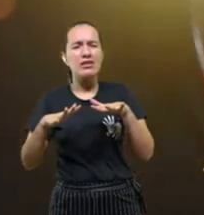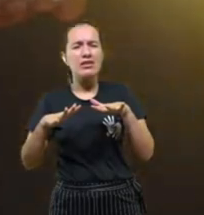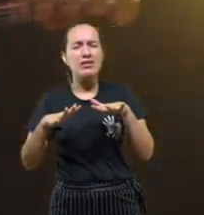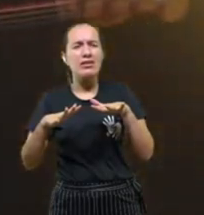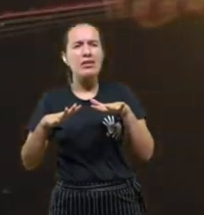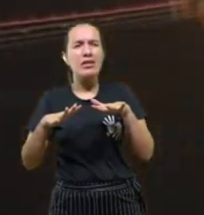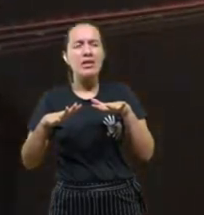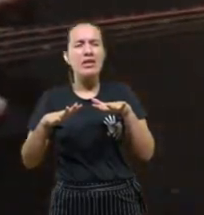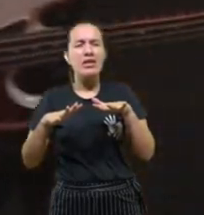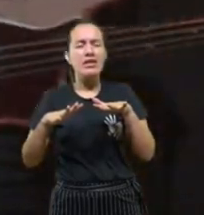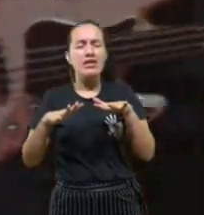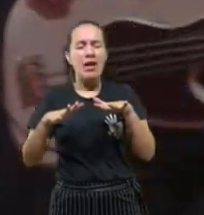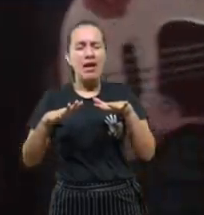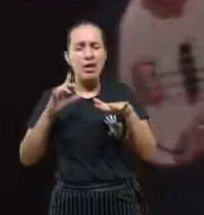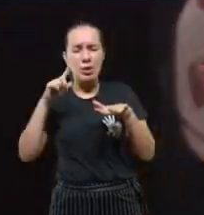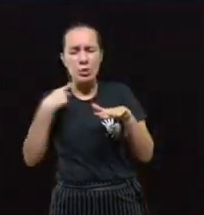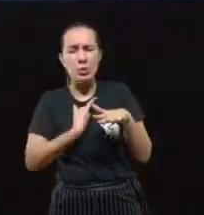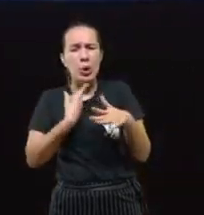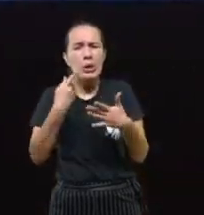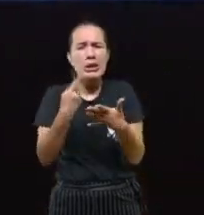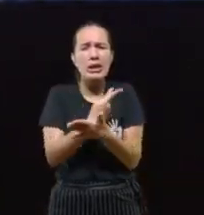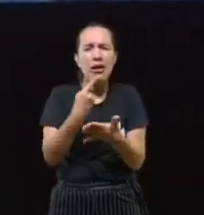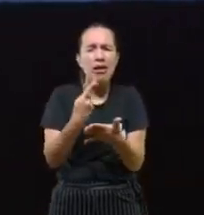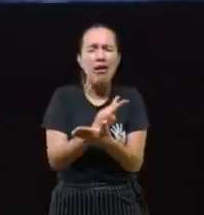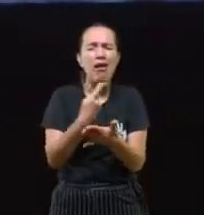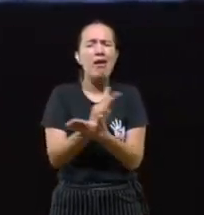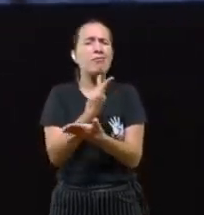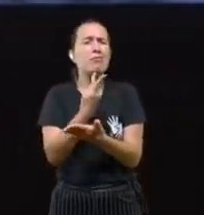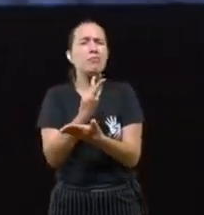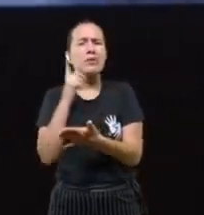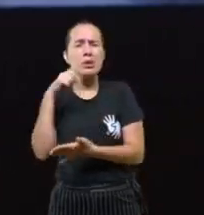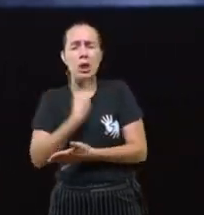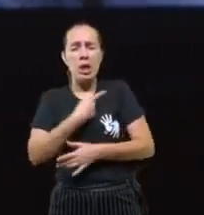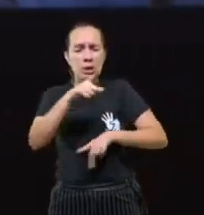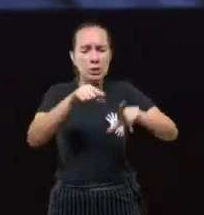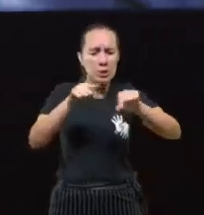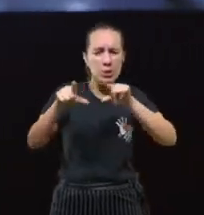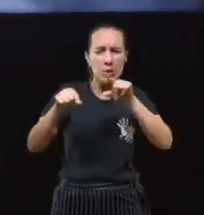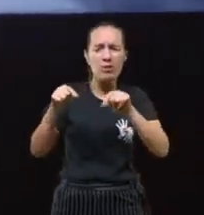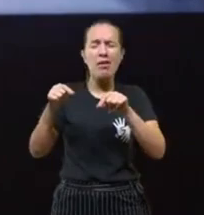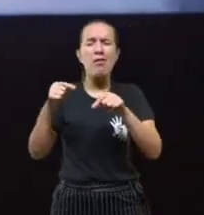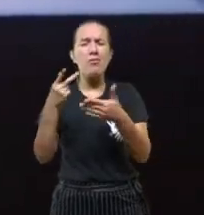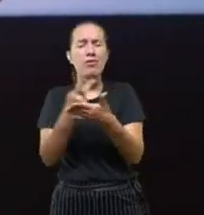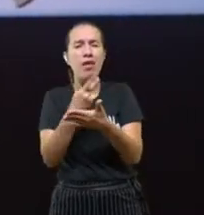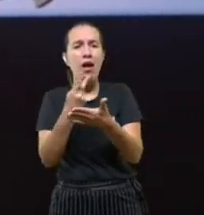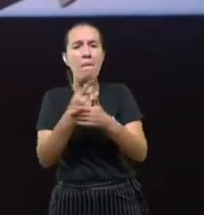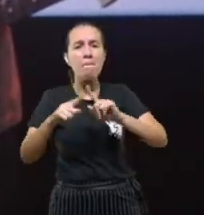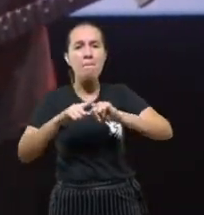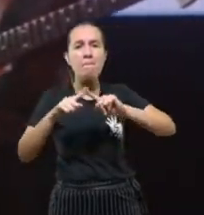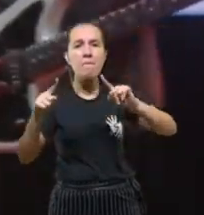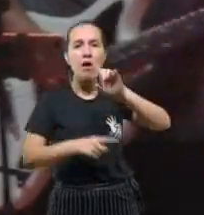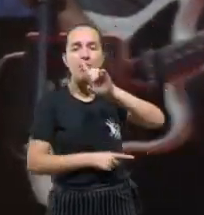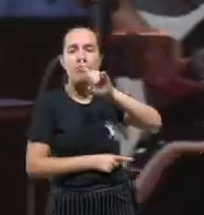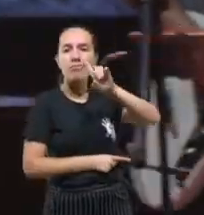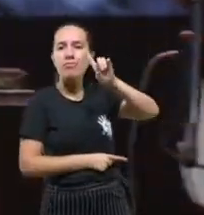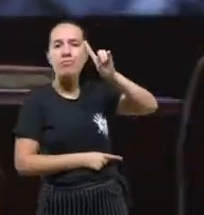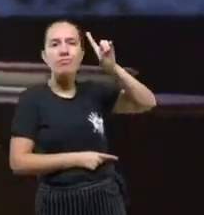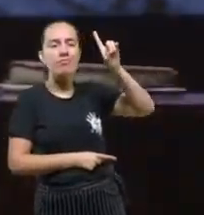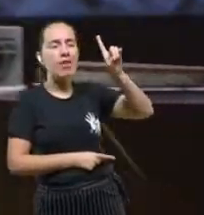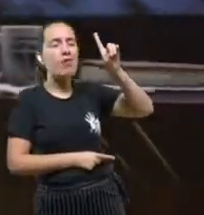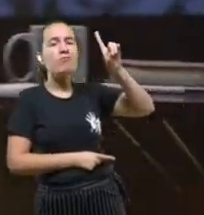não é tão fiel, a gente faz as coisas erradas, mas o seu amor é